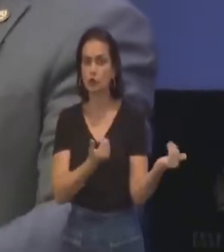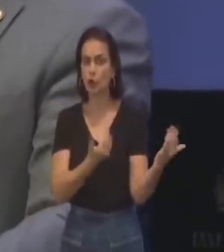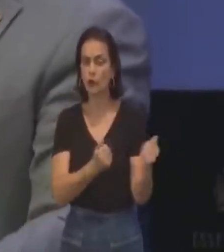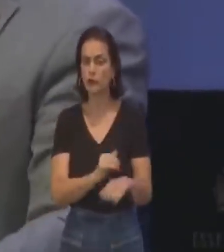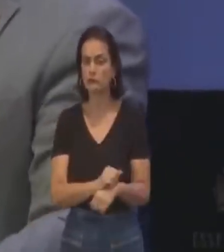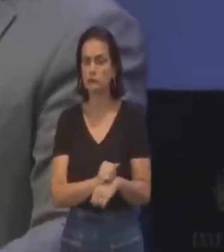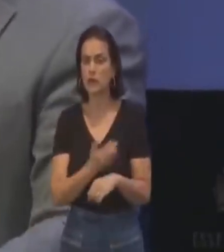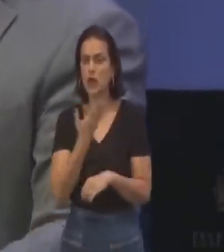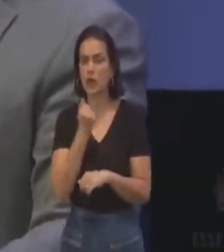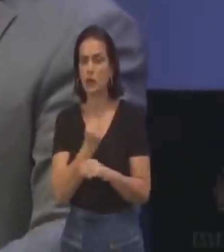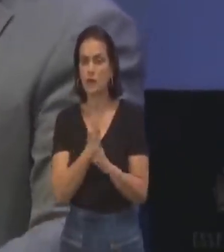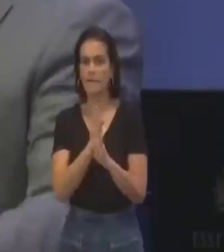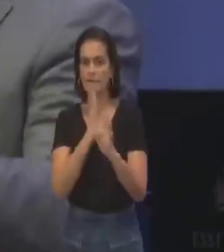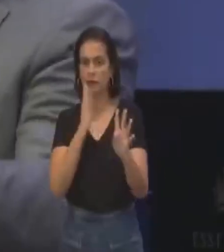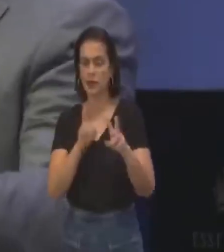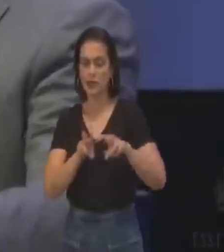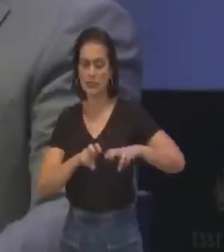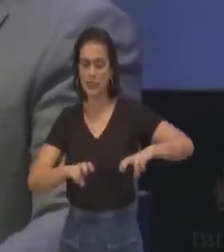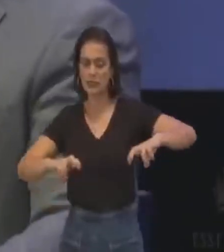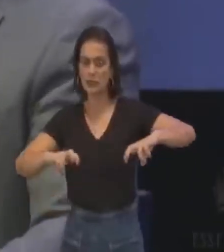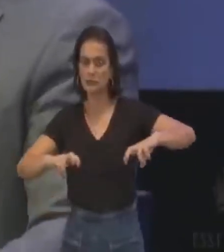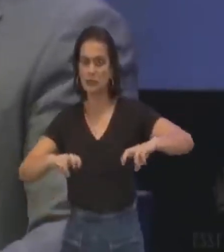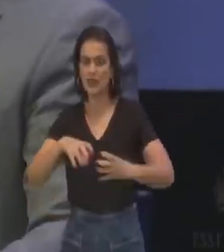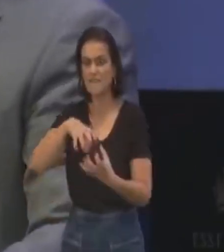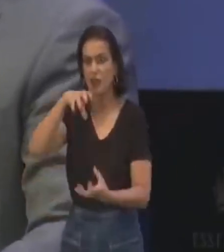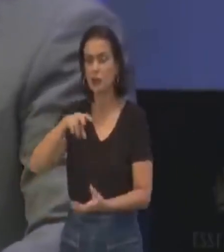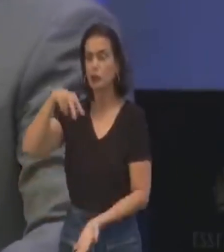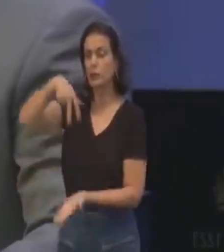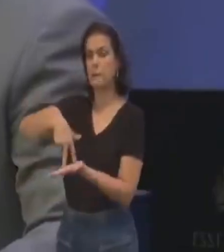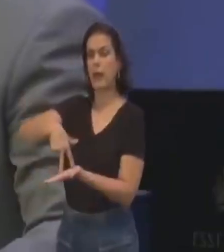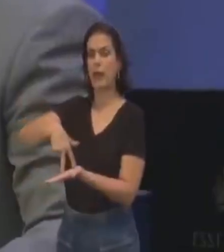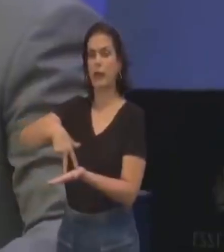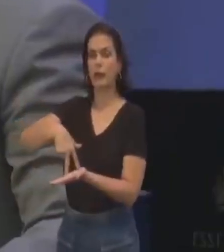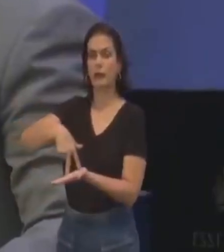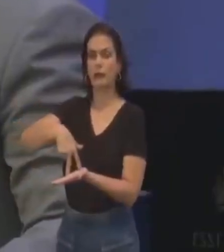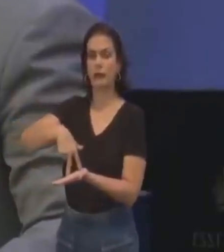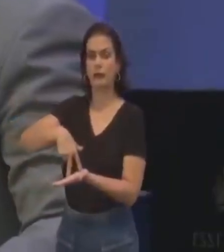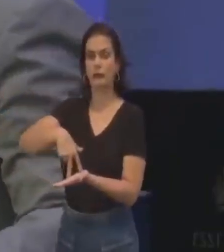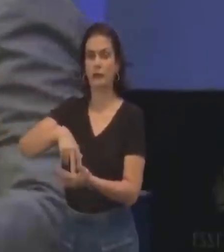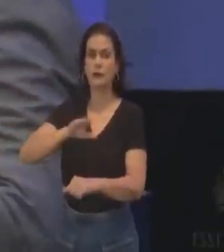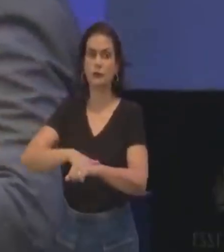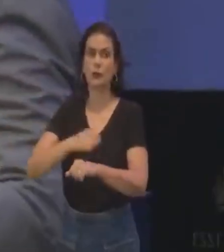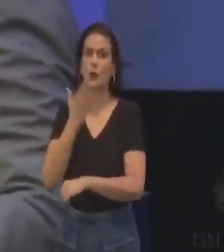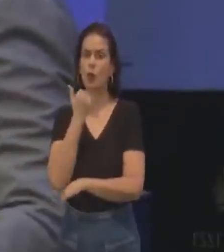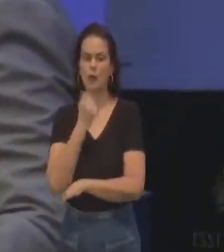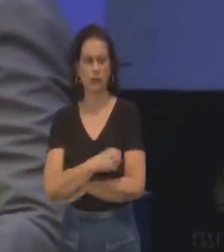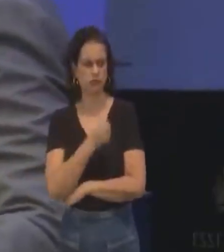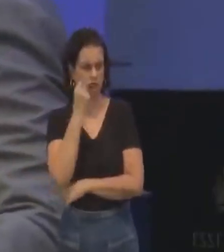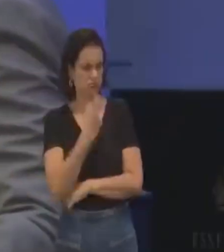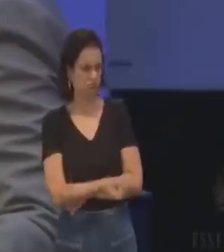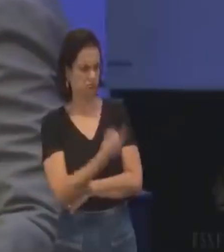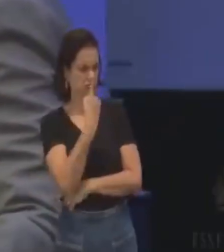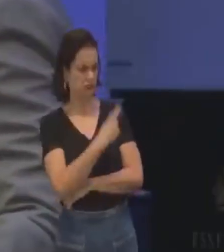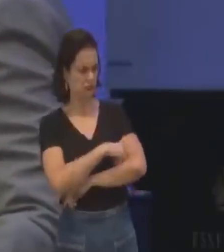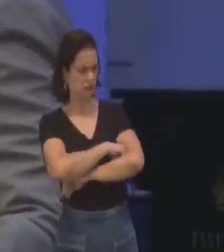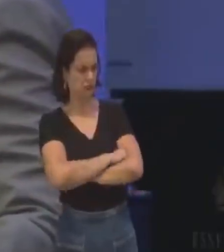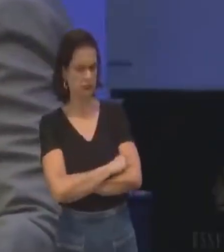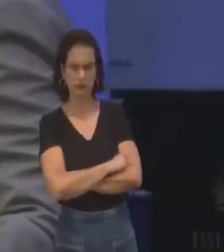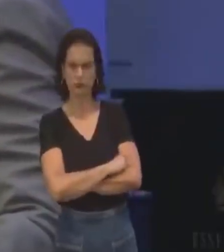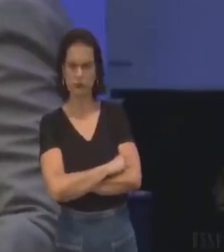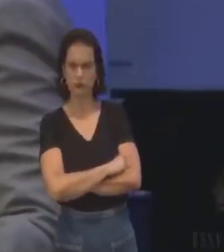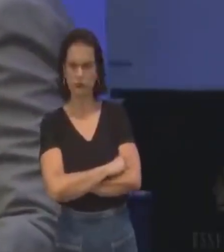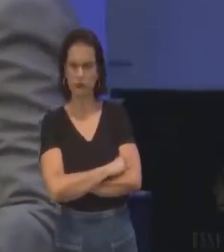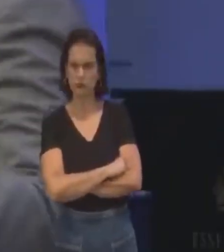os adolescentes assentados e todos os idosos em pé na hora da refeição. E aquilo me chamou a atenção.